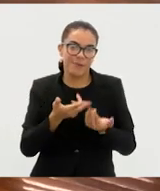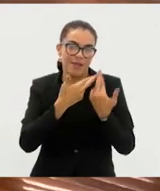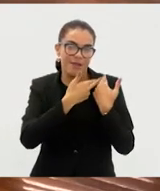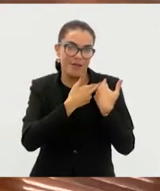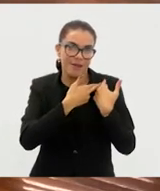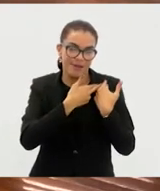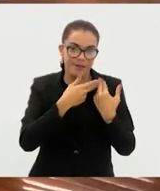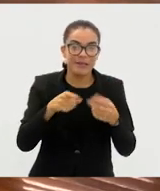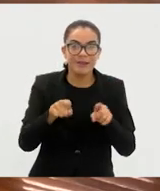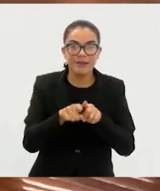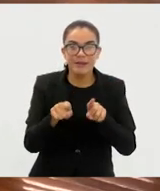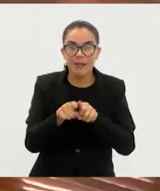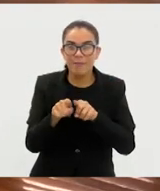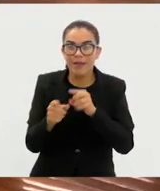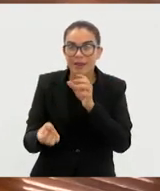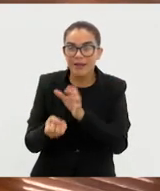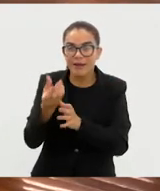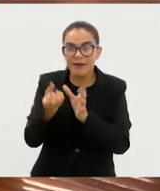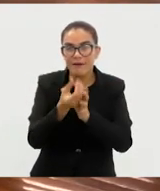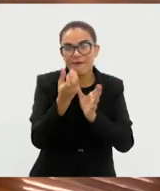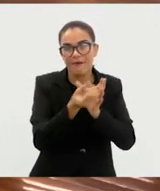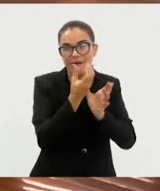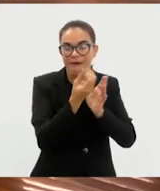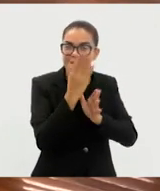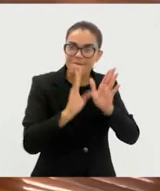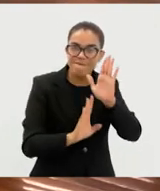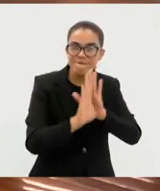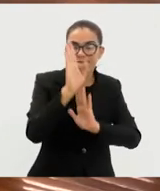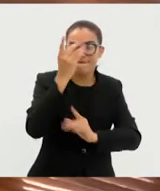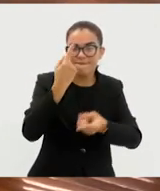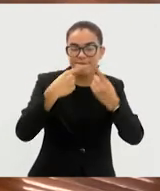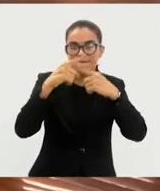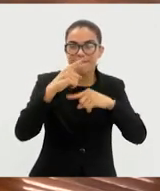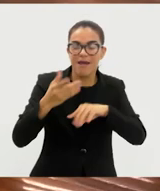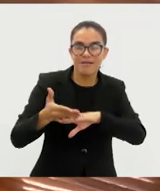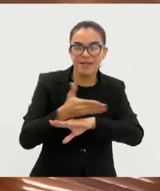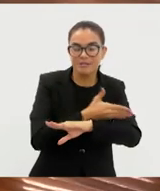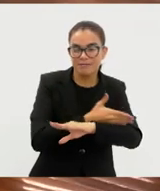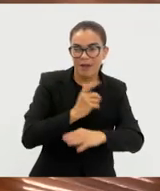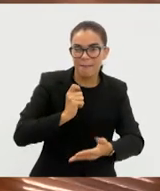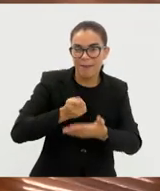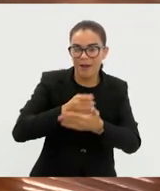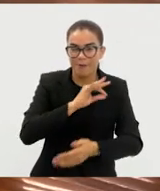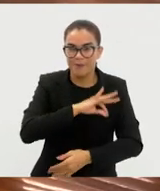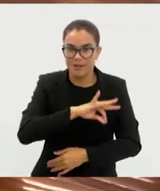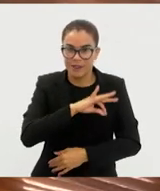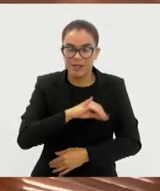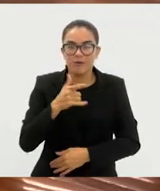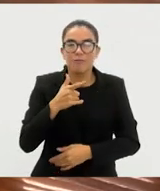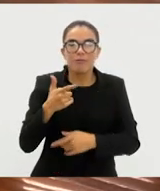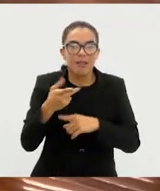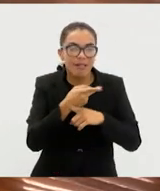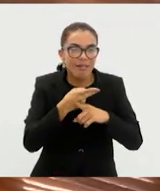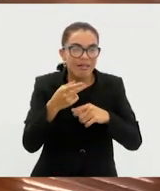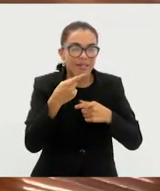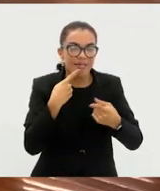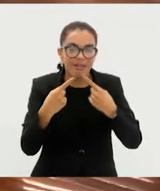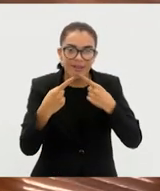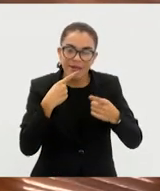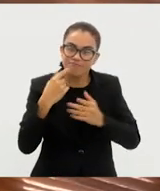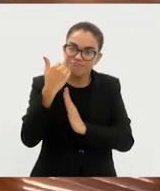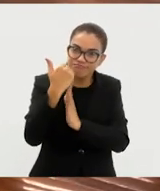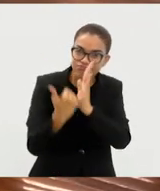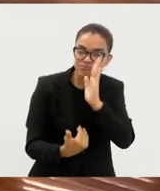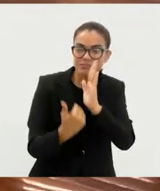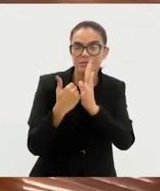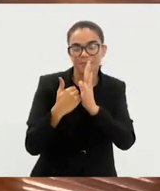e despertar receitas que a gente poderia estar alavancando, antecipar alguns pagamentos em troca de descontos. Então,